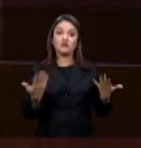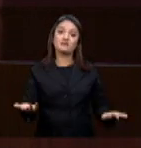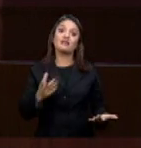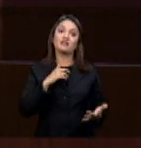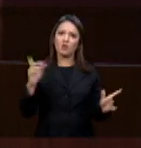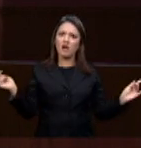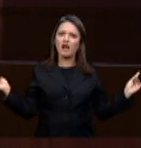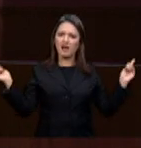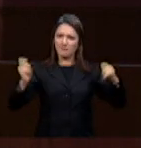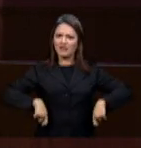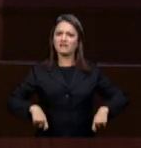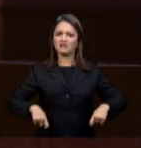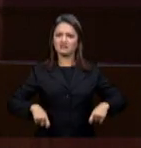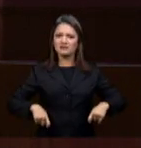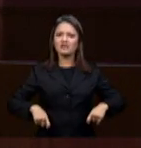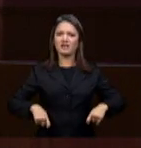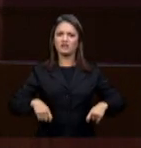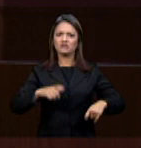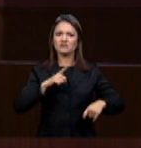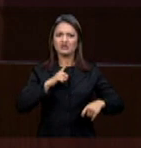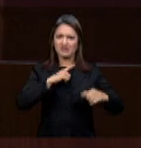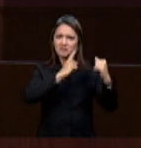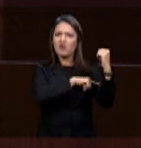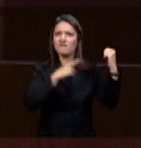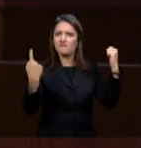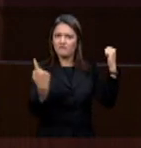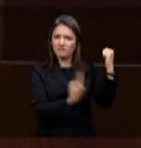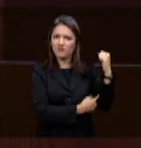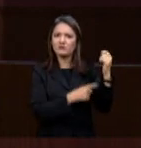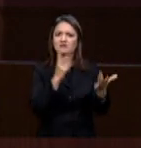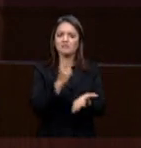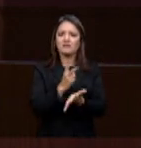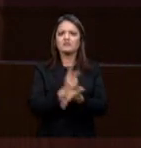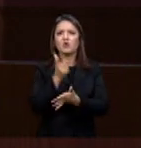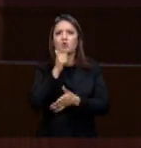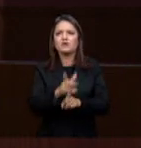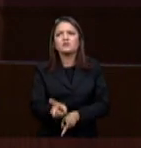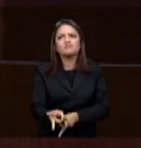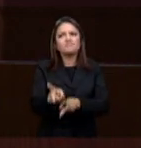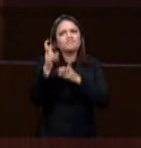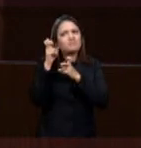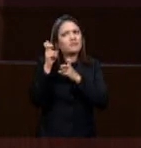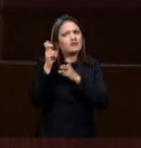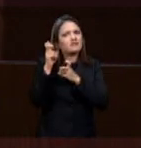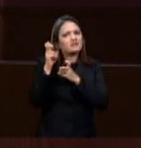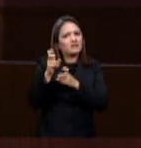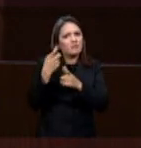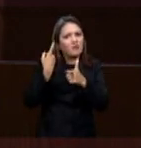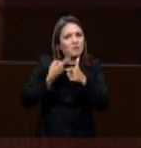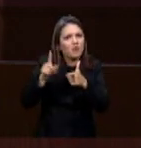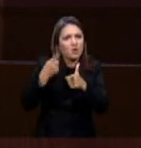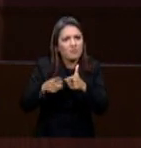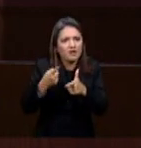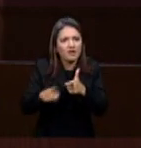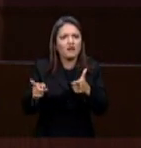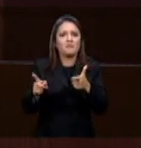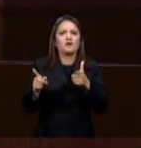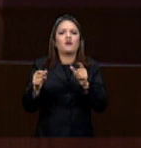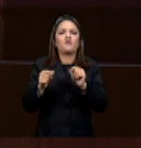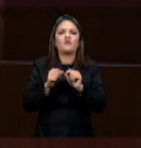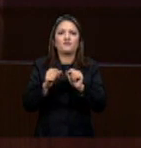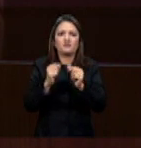capacidade é sua fastcad cima de identificar problemas de